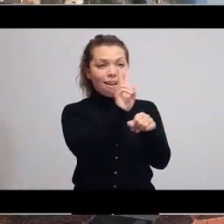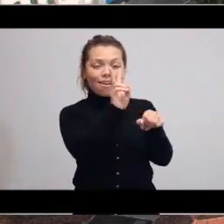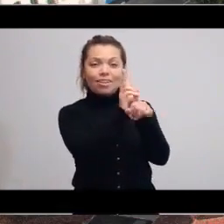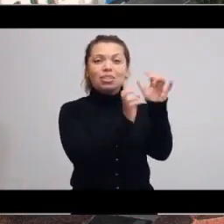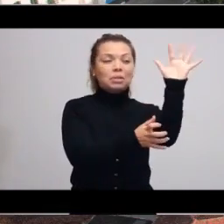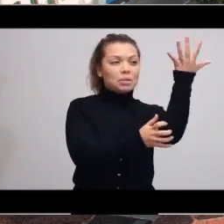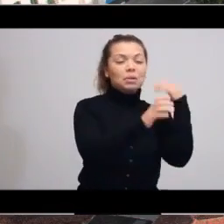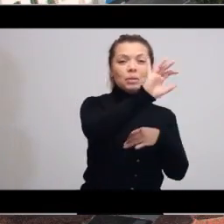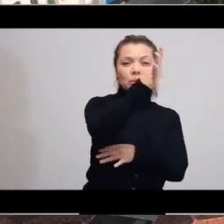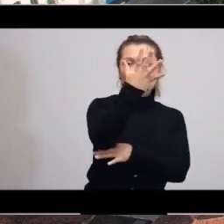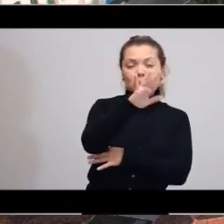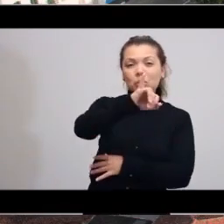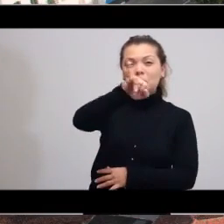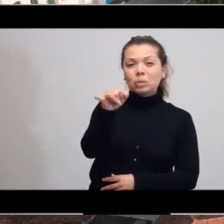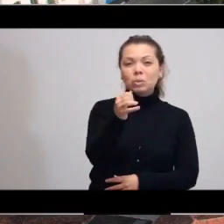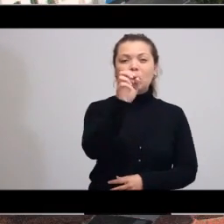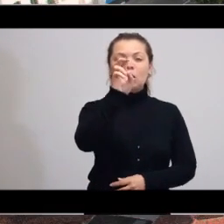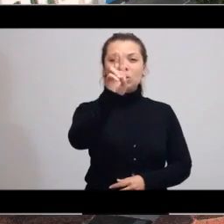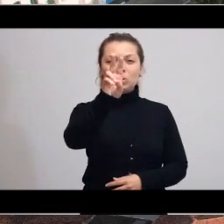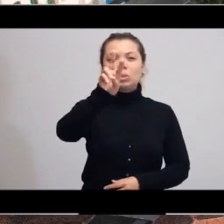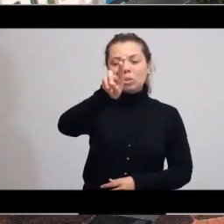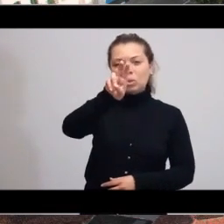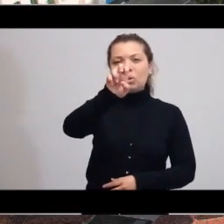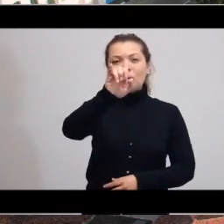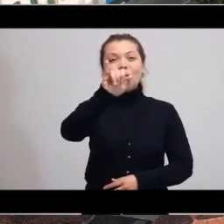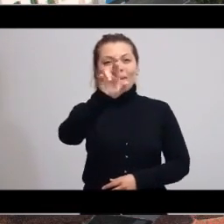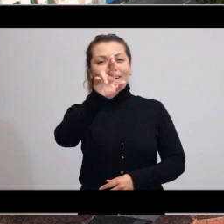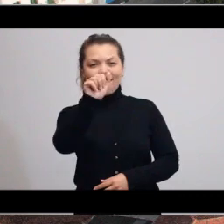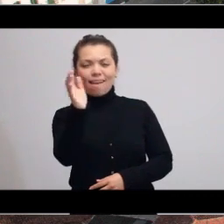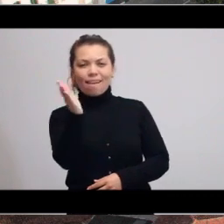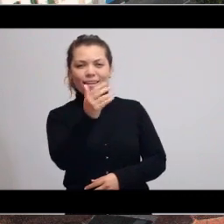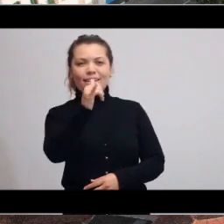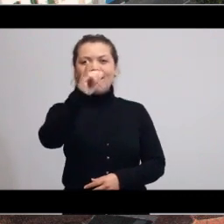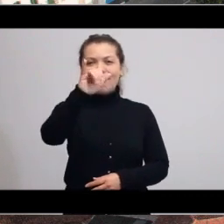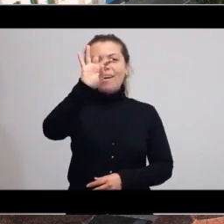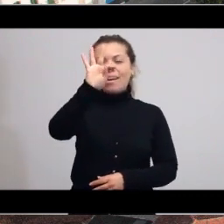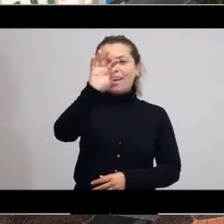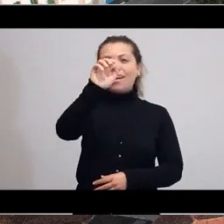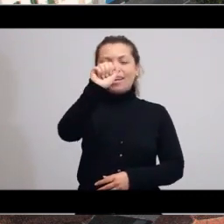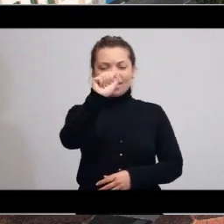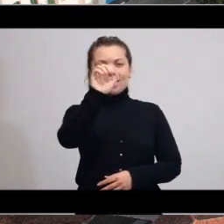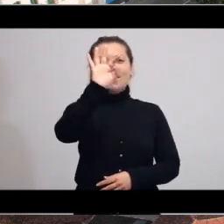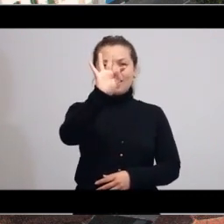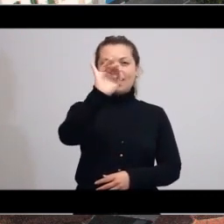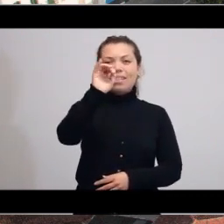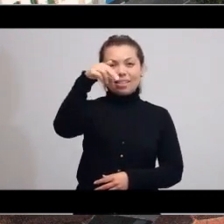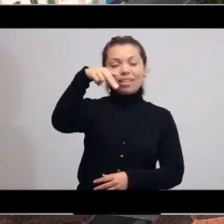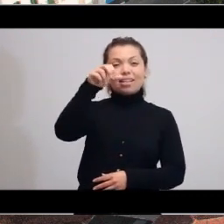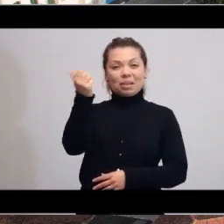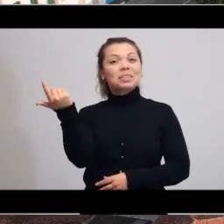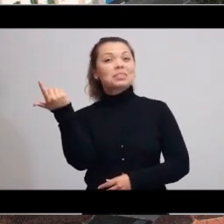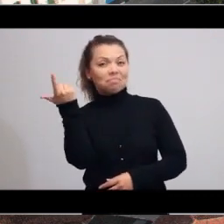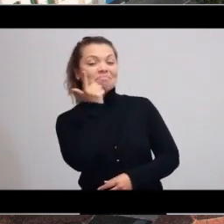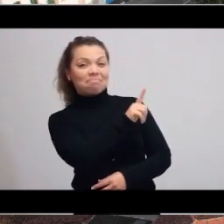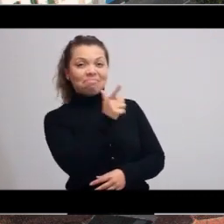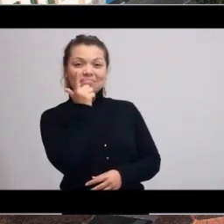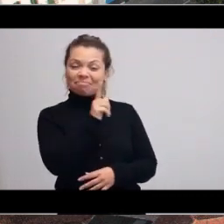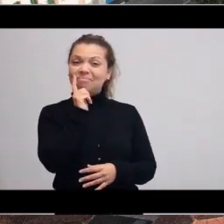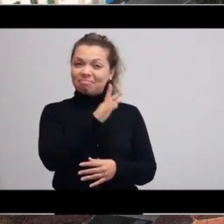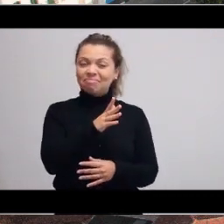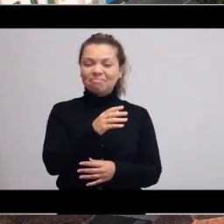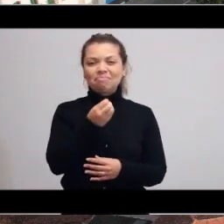da presença estrangeira naquelas terras, teria ordenado aos seus habitantes a obediência à coroa portuguesa ou o abandono